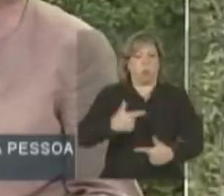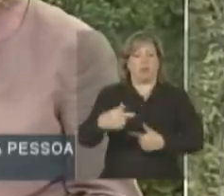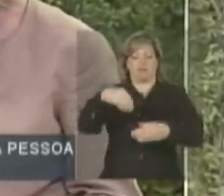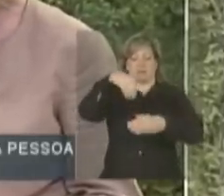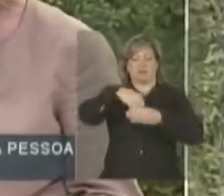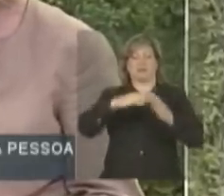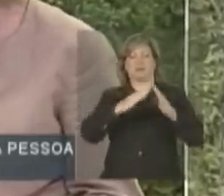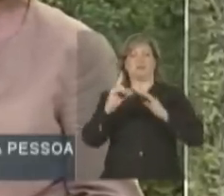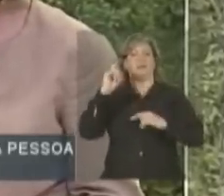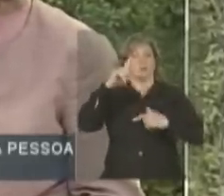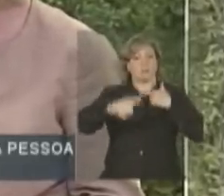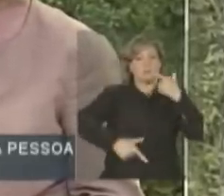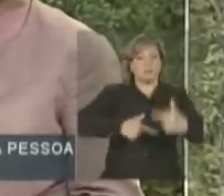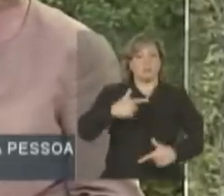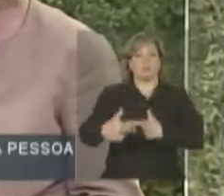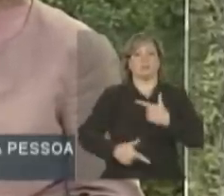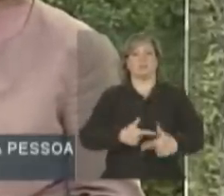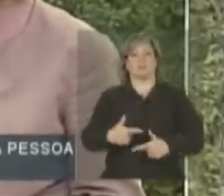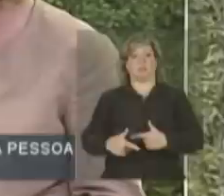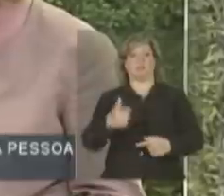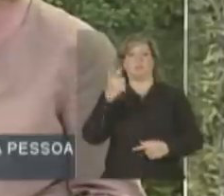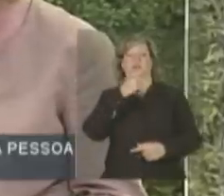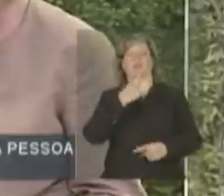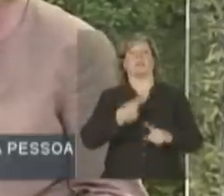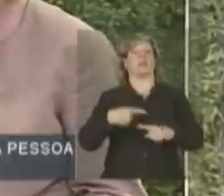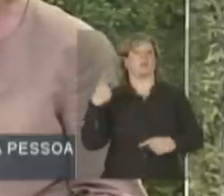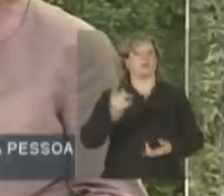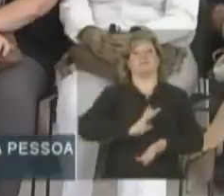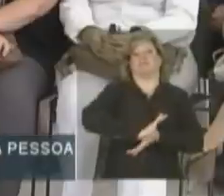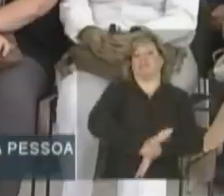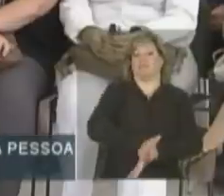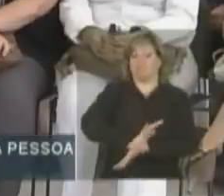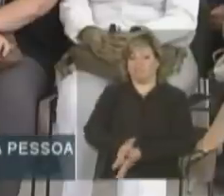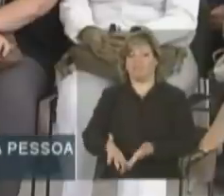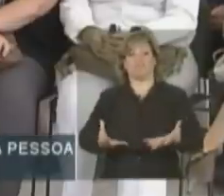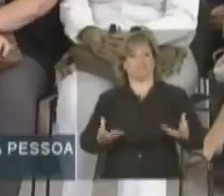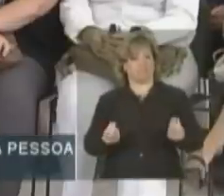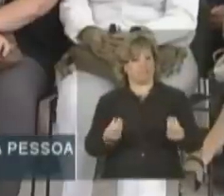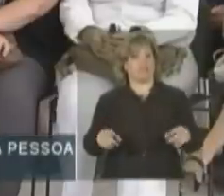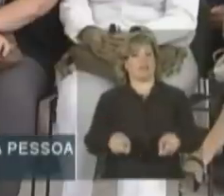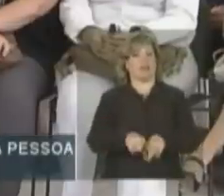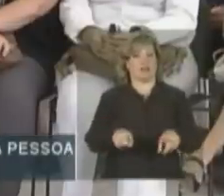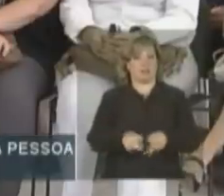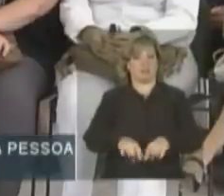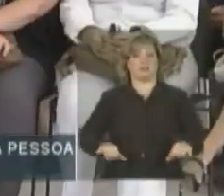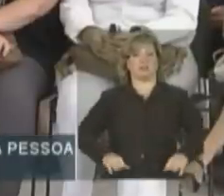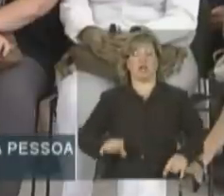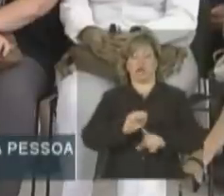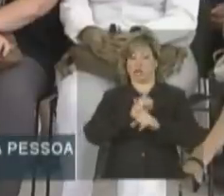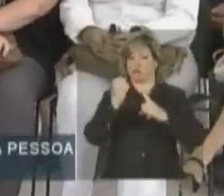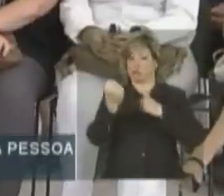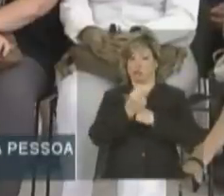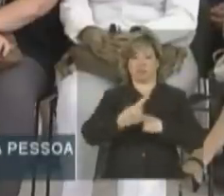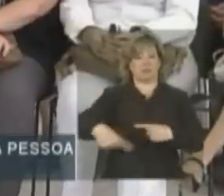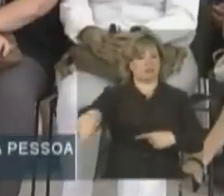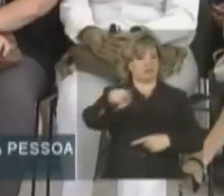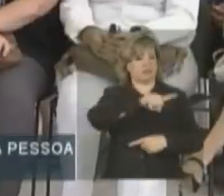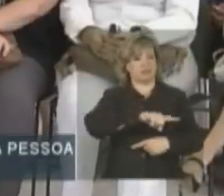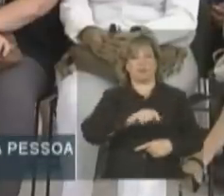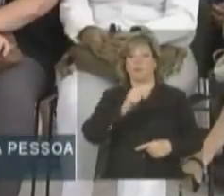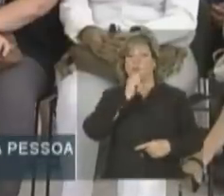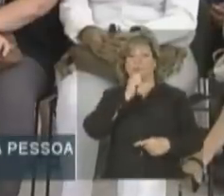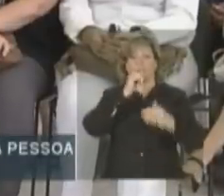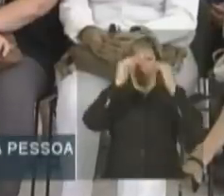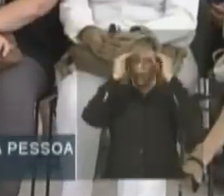mais perversos, que são os obstáculos do preconceito, de não receberem da própria sociedade a